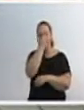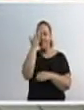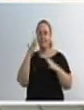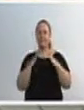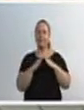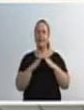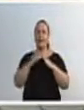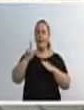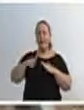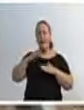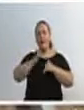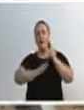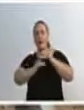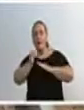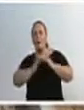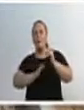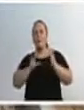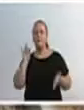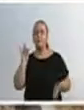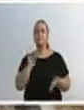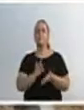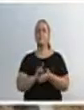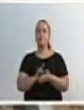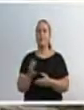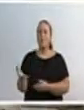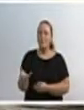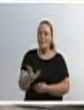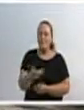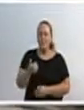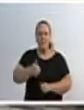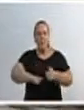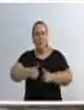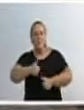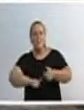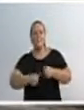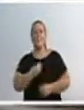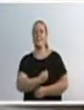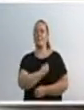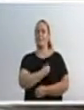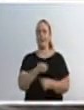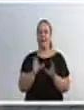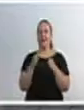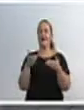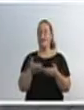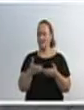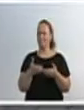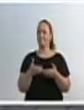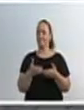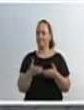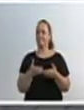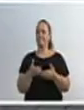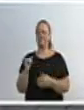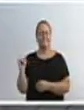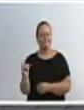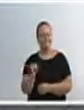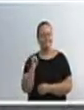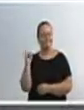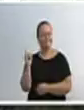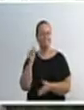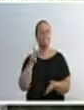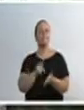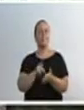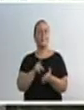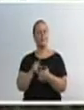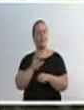é uma obra que trouxe mais qualidade de vida para aquela comunidade. Importante obra para